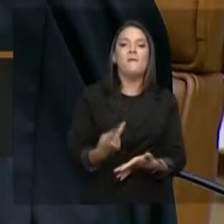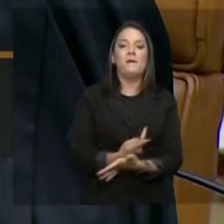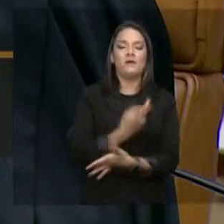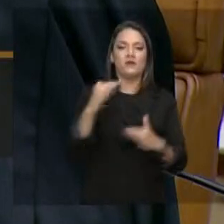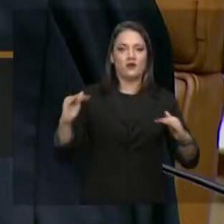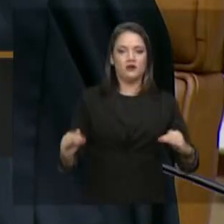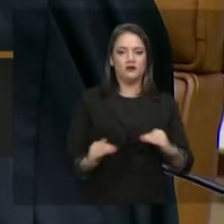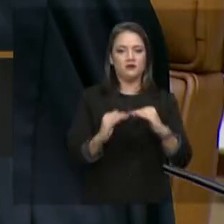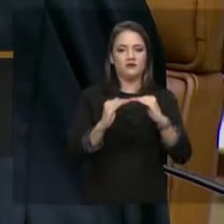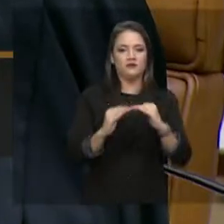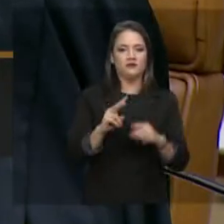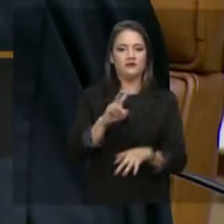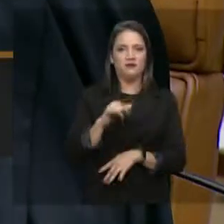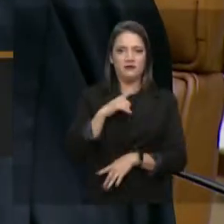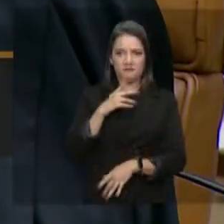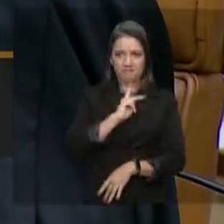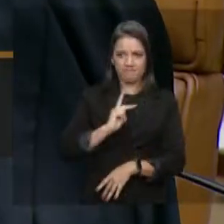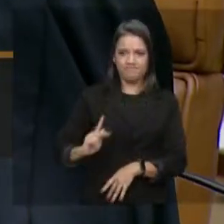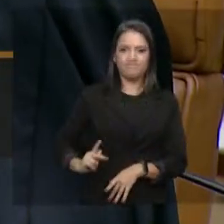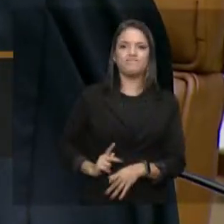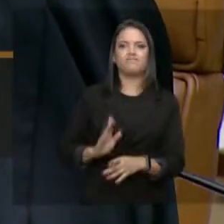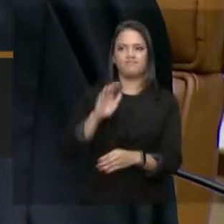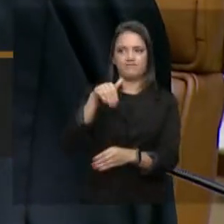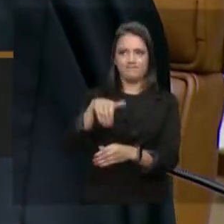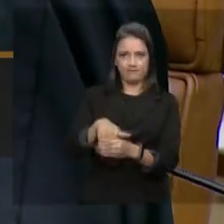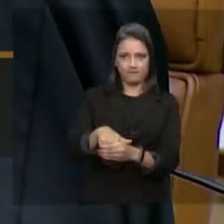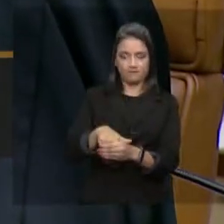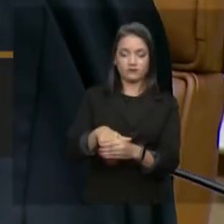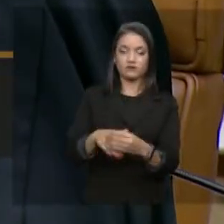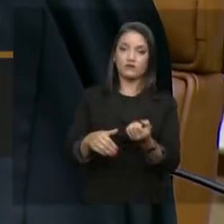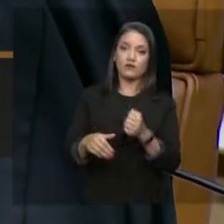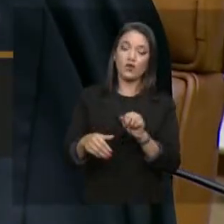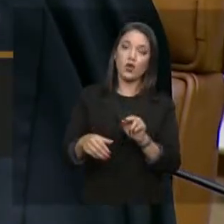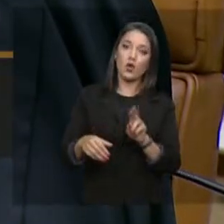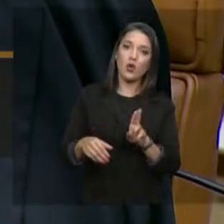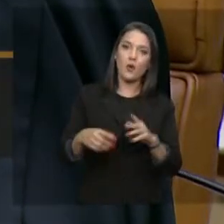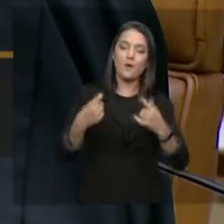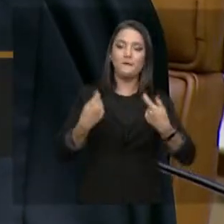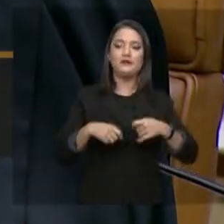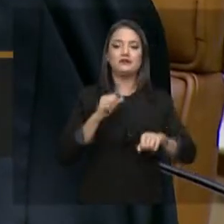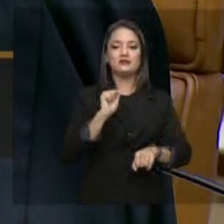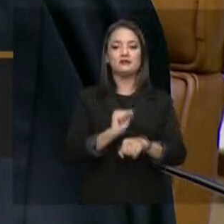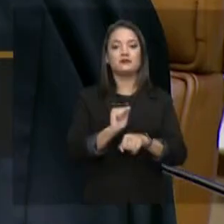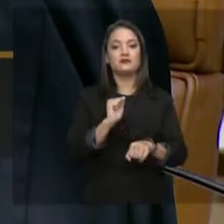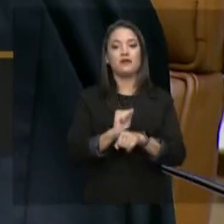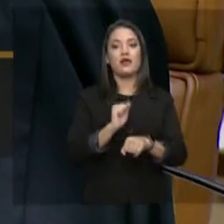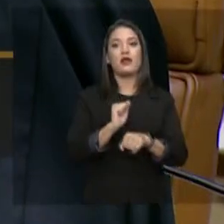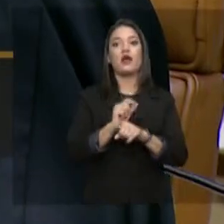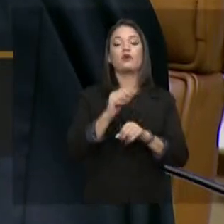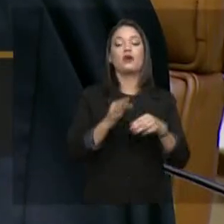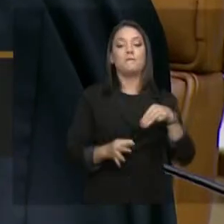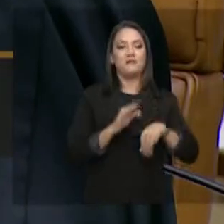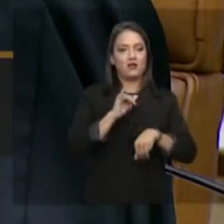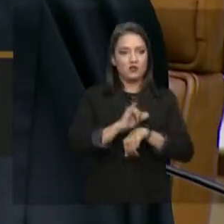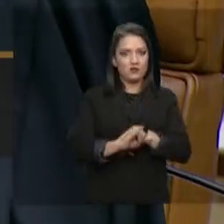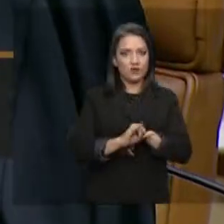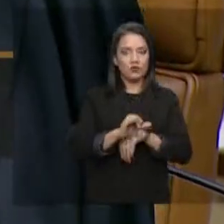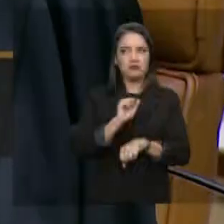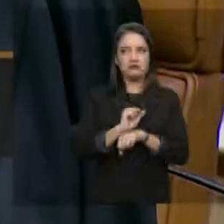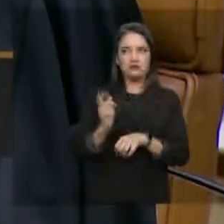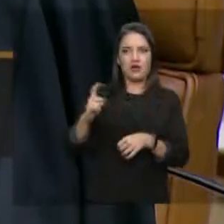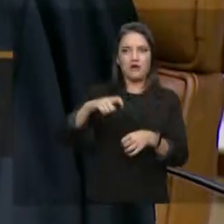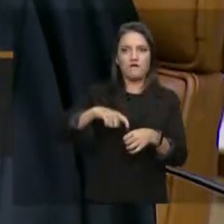será colhido o voto do presidente, quando não tiver votado, ou será necessário aguardar o retorno do ministro que não